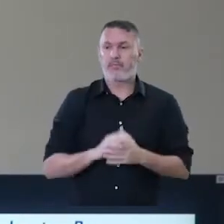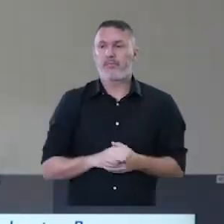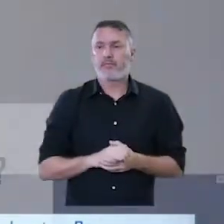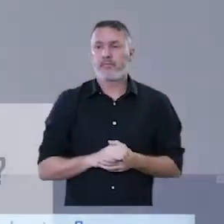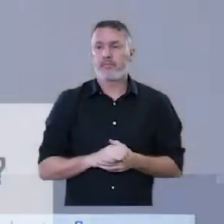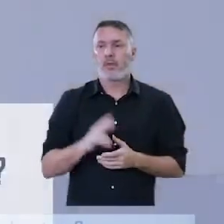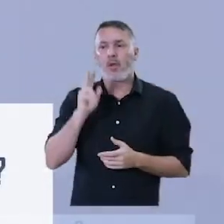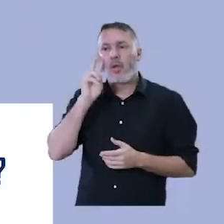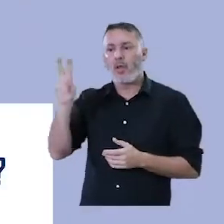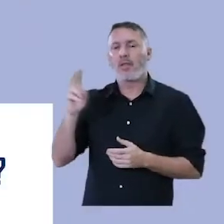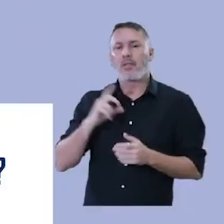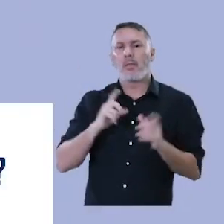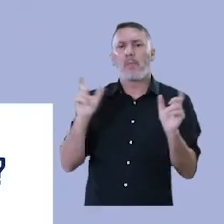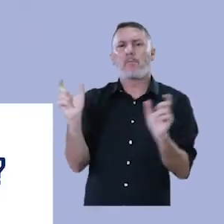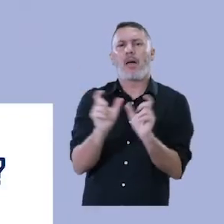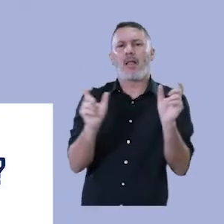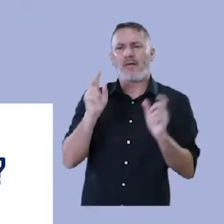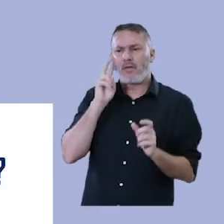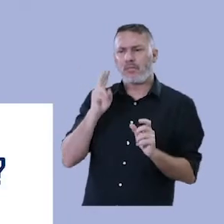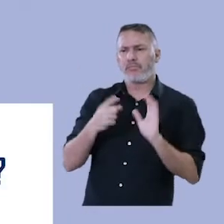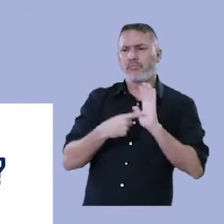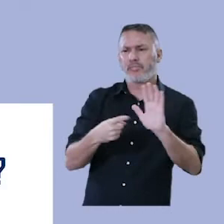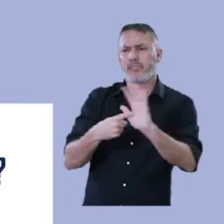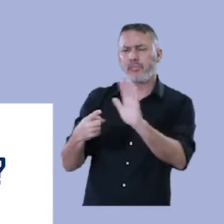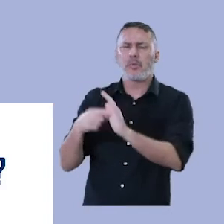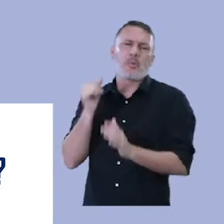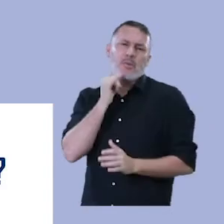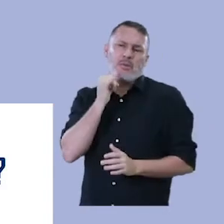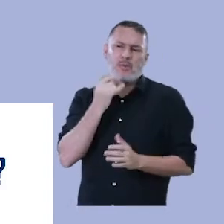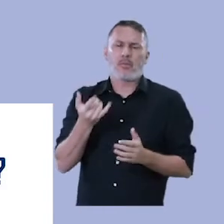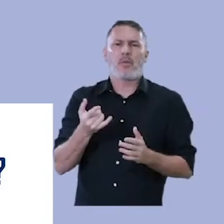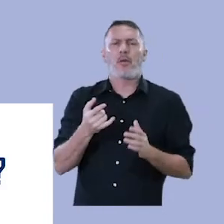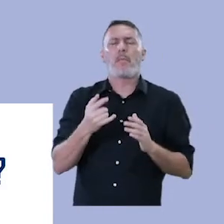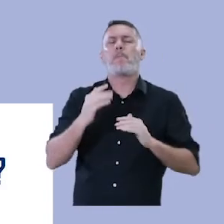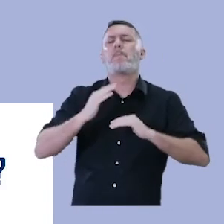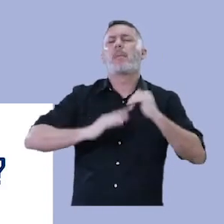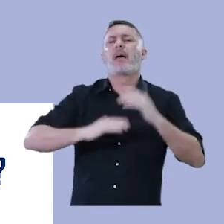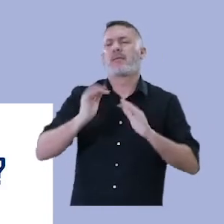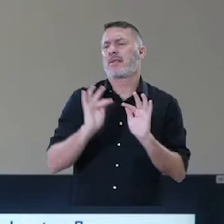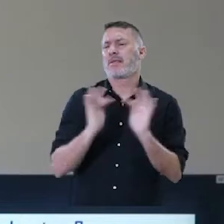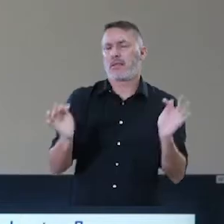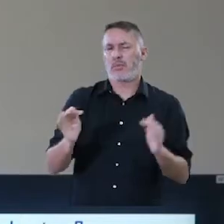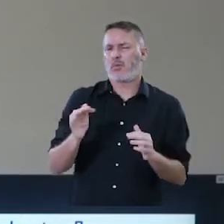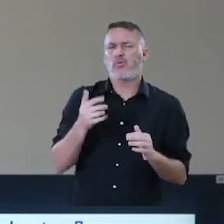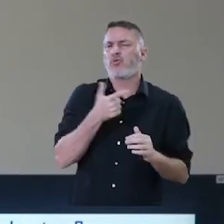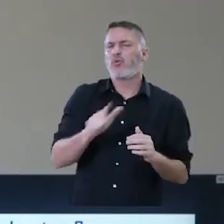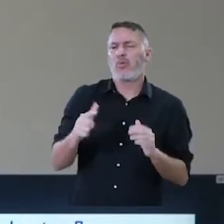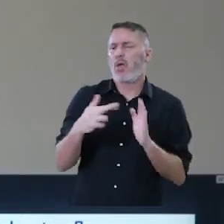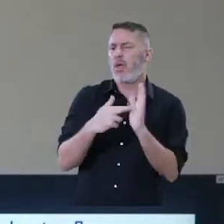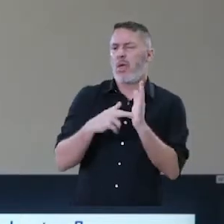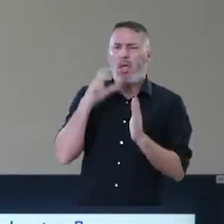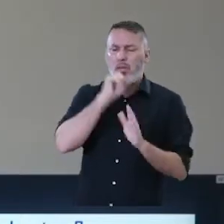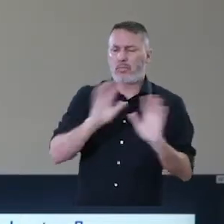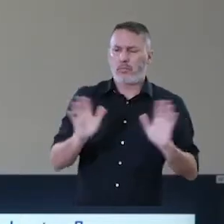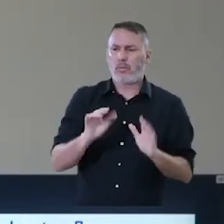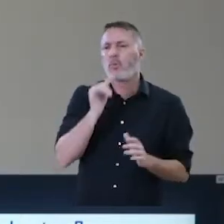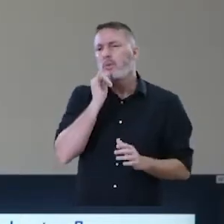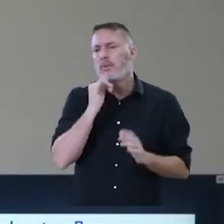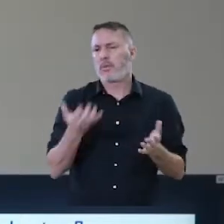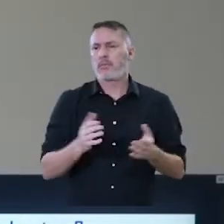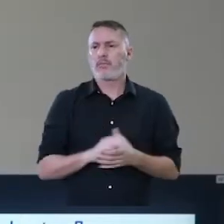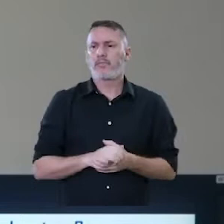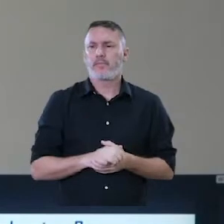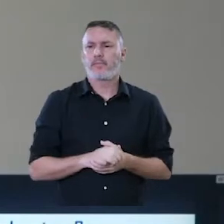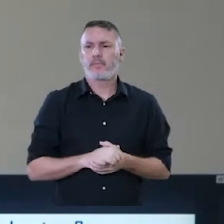Nós temos algumas palavras. Cultural, degradante. Vou mostrar para vocês um exemplo bem prático. Vamos usar a Rayane novamente. Uma